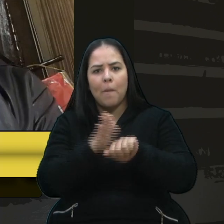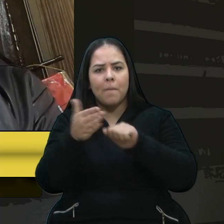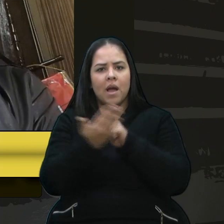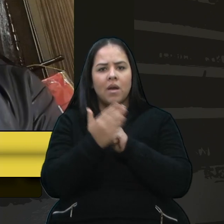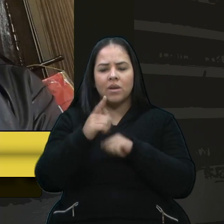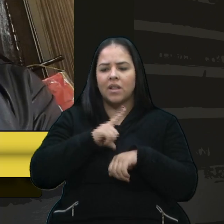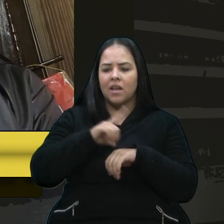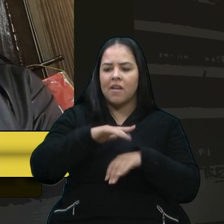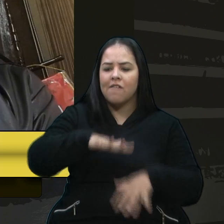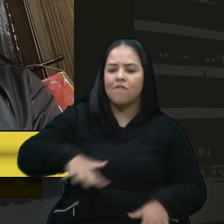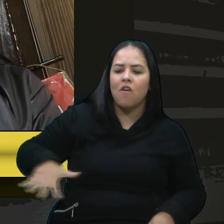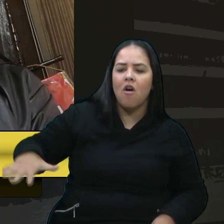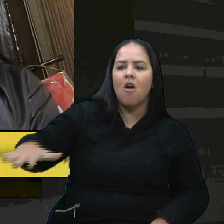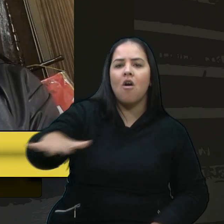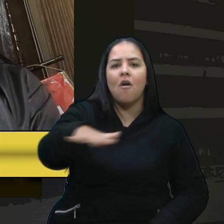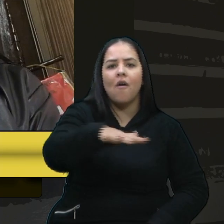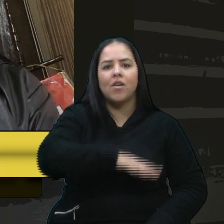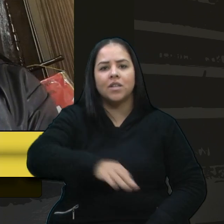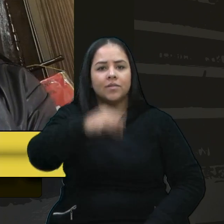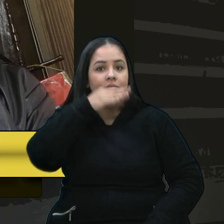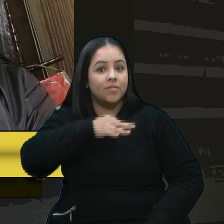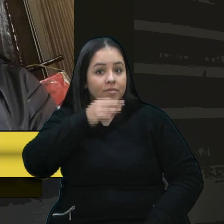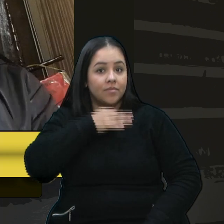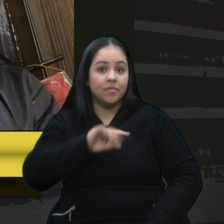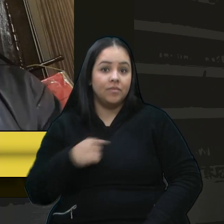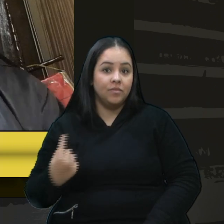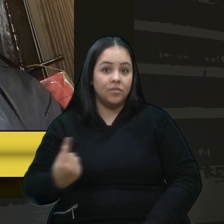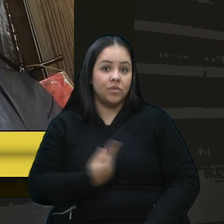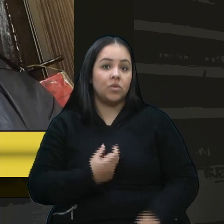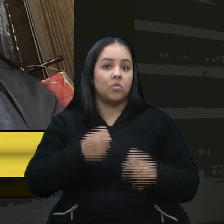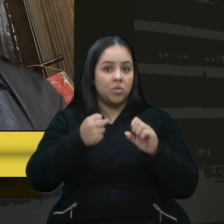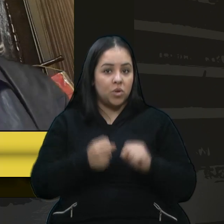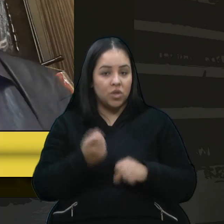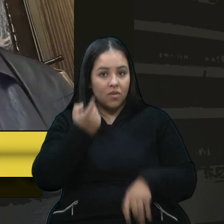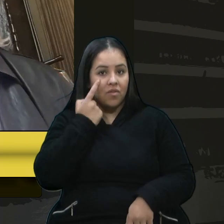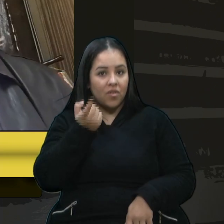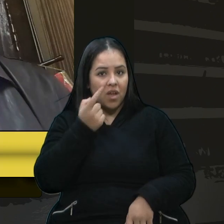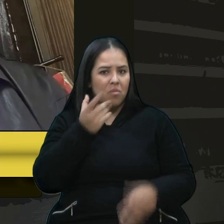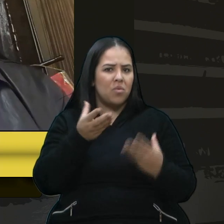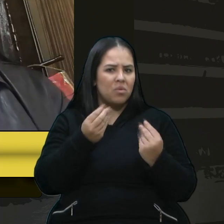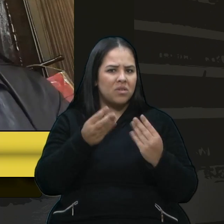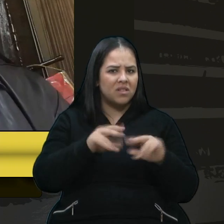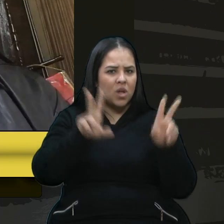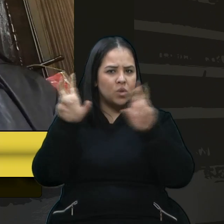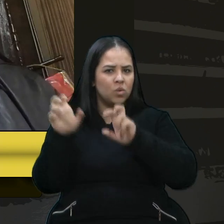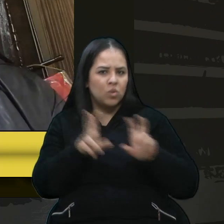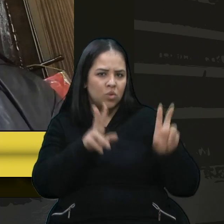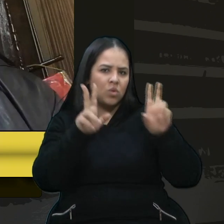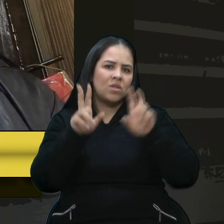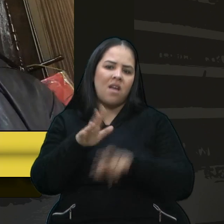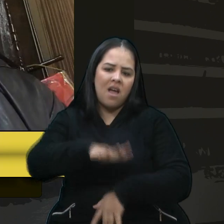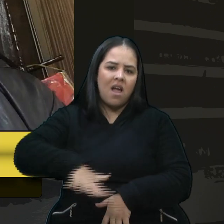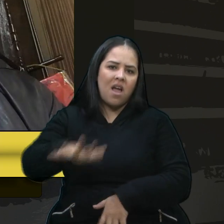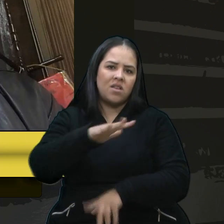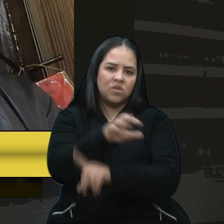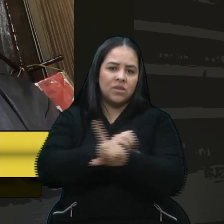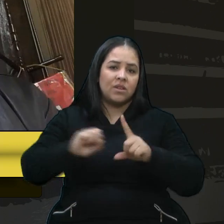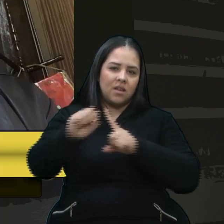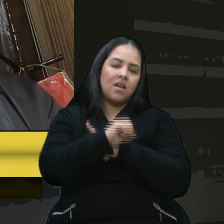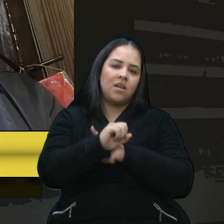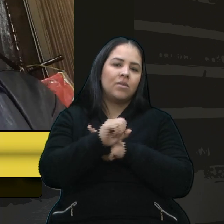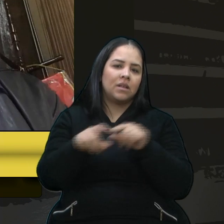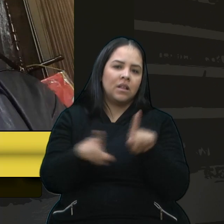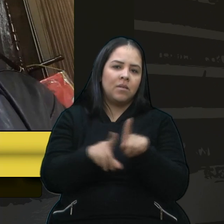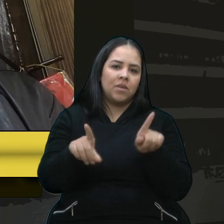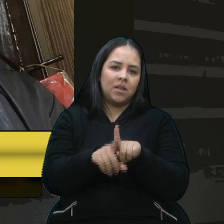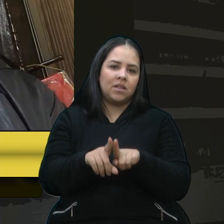Sul. Nós temos que aprofundar muito essa questão da parte social, tanto também na educação, que